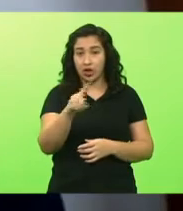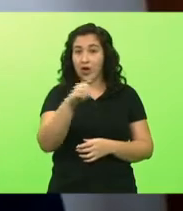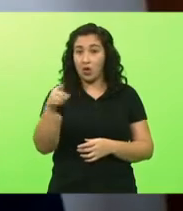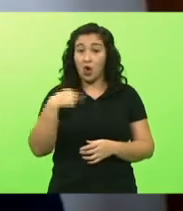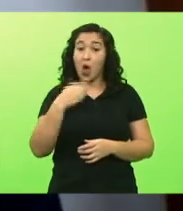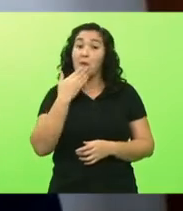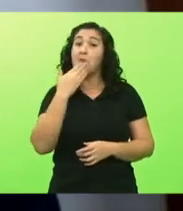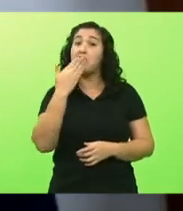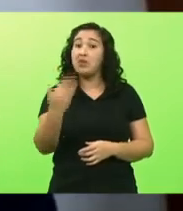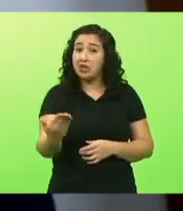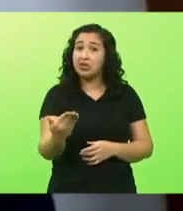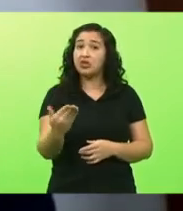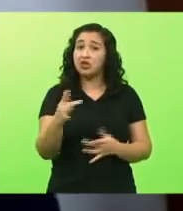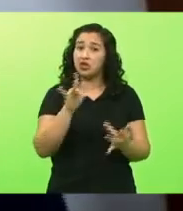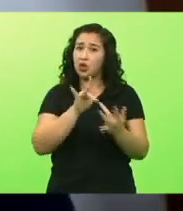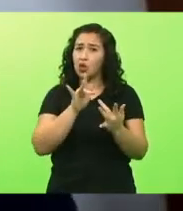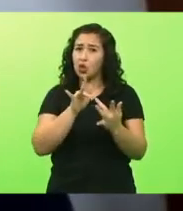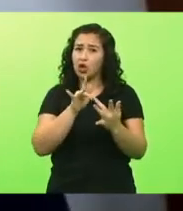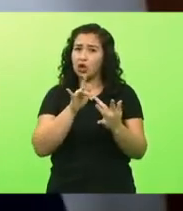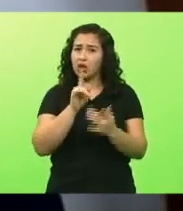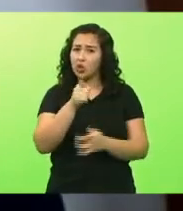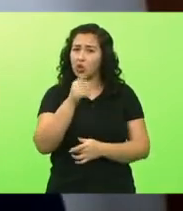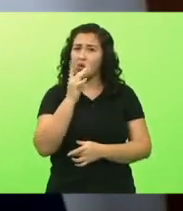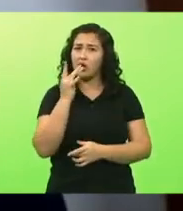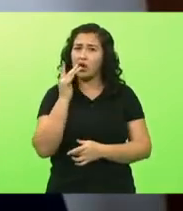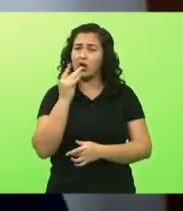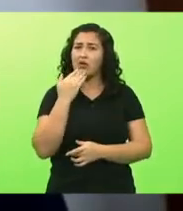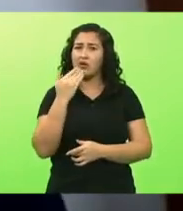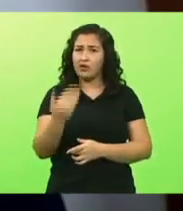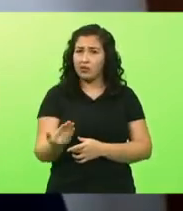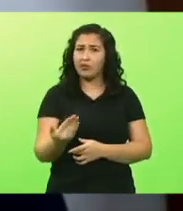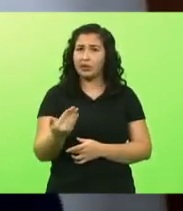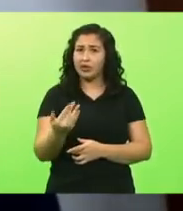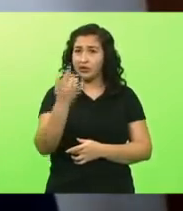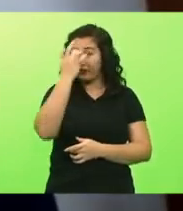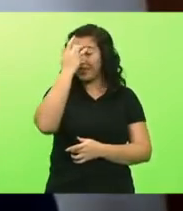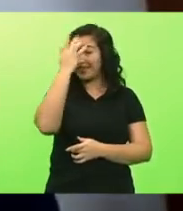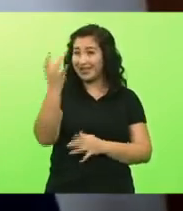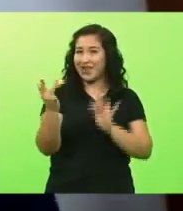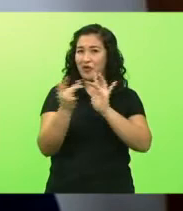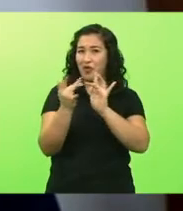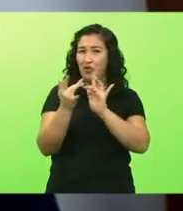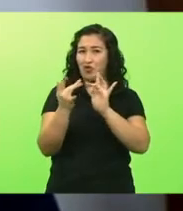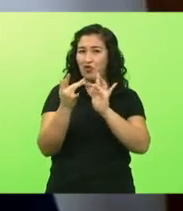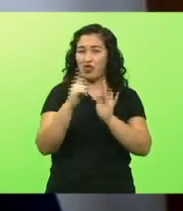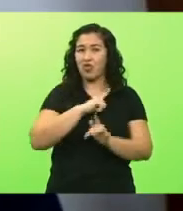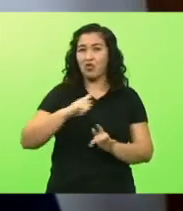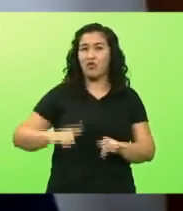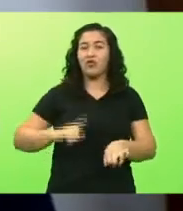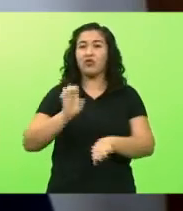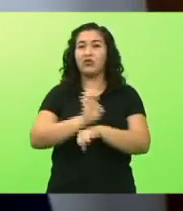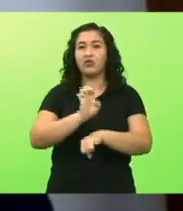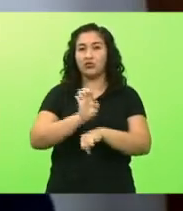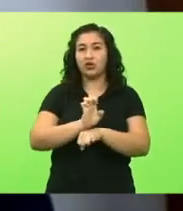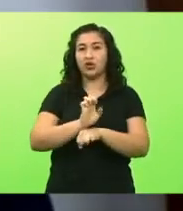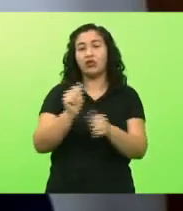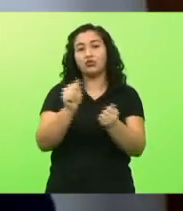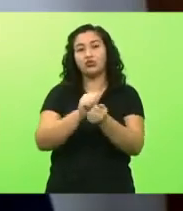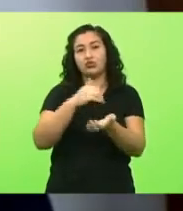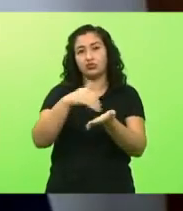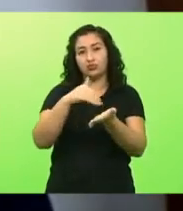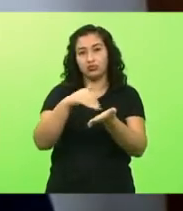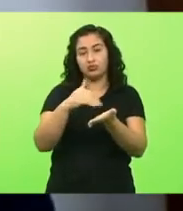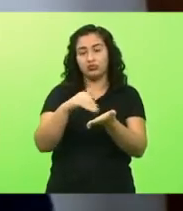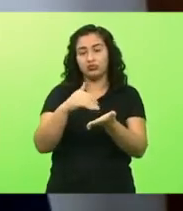e que facilitei e muito o contato dele com o governo do Estado, através do secretário da Saúde,